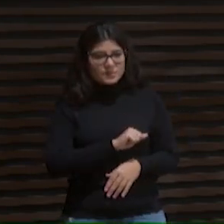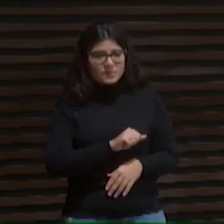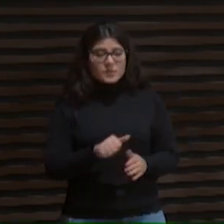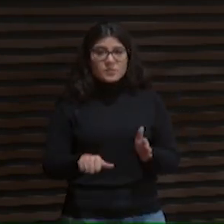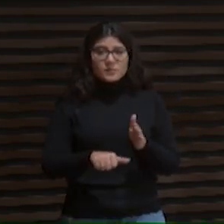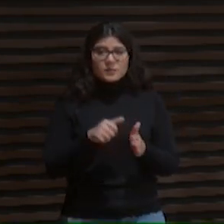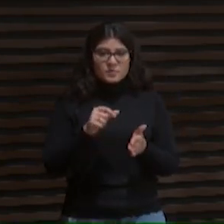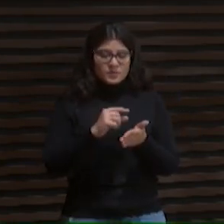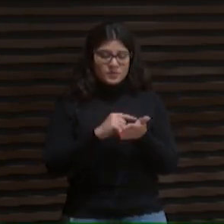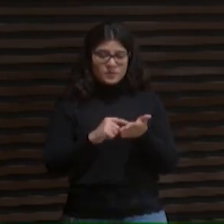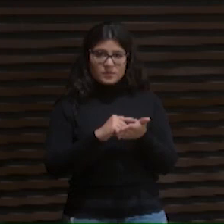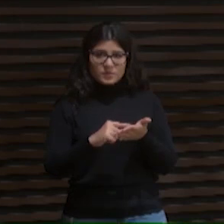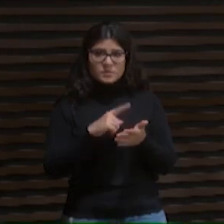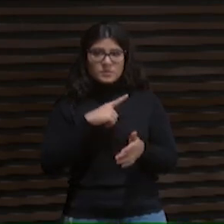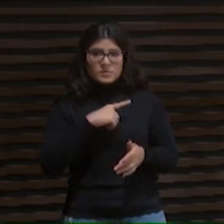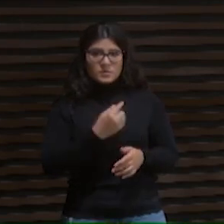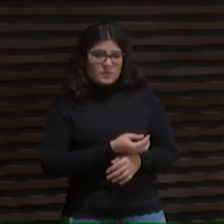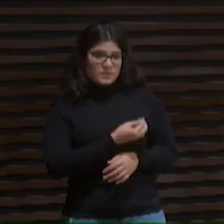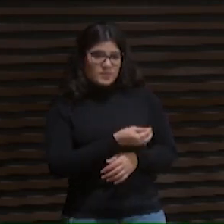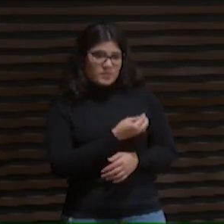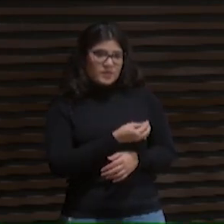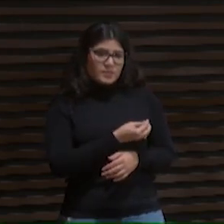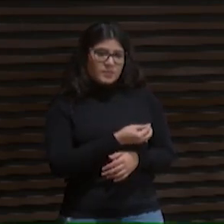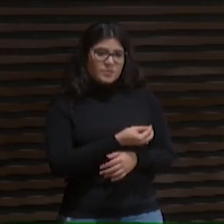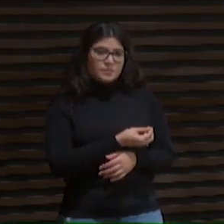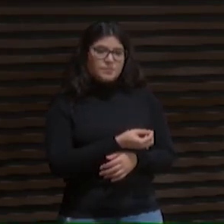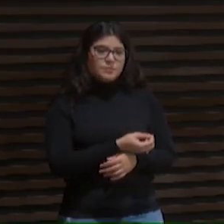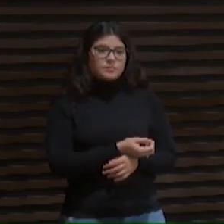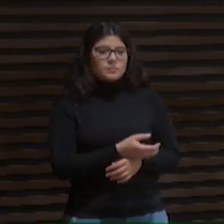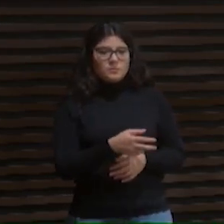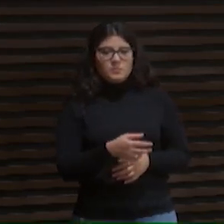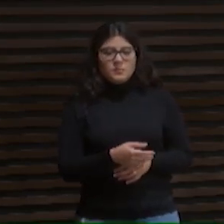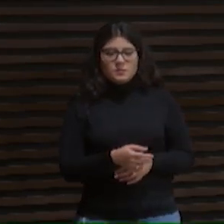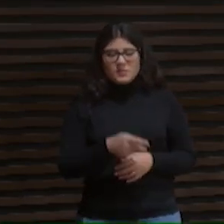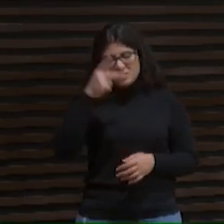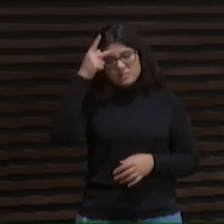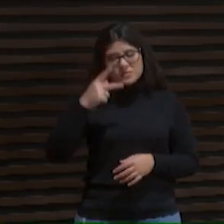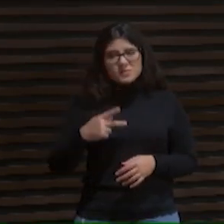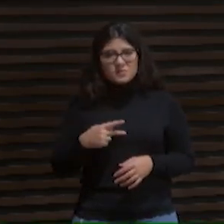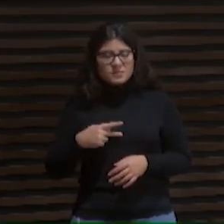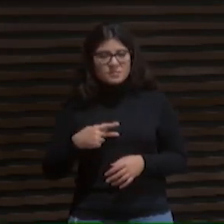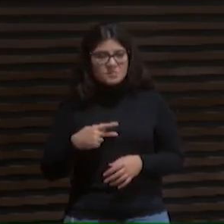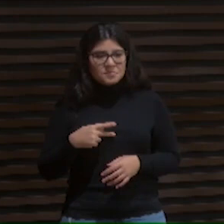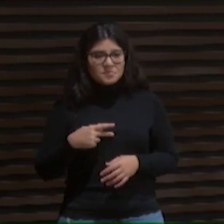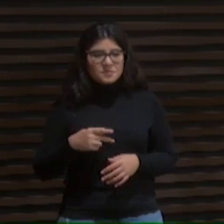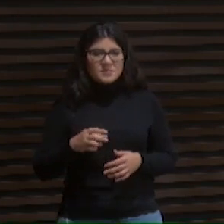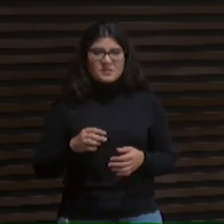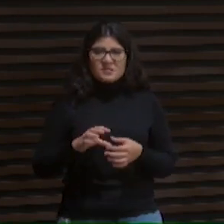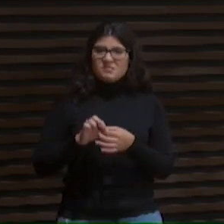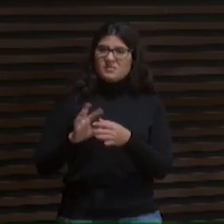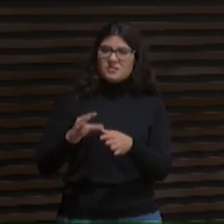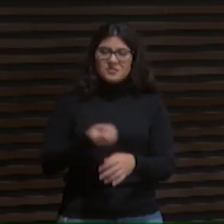parágrafo, nós temos uma vida ensimesmada, voltada para si, em que deixa a vida me levar,